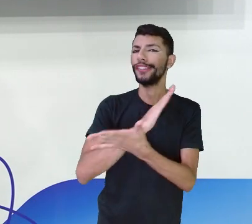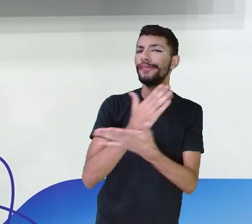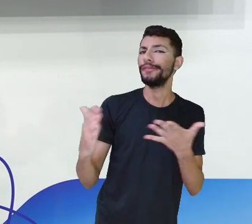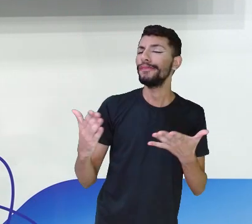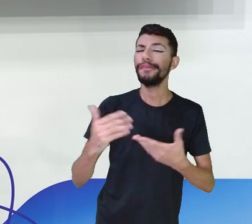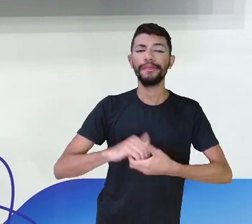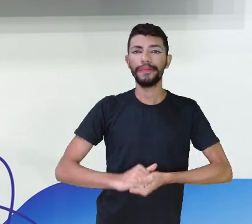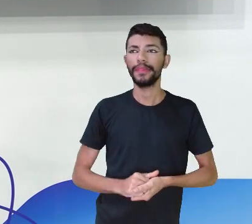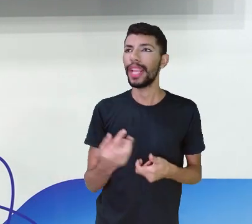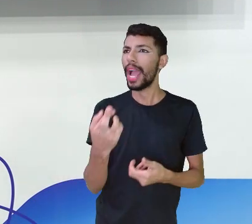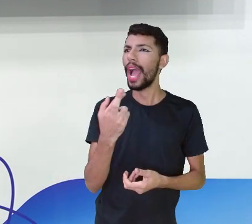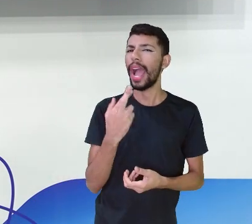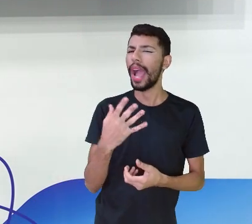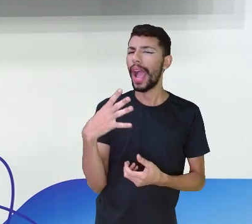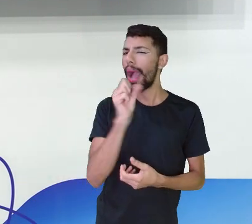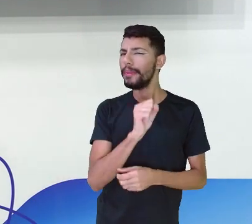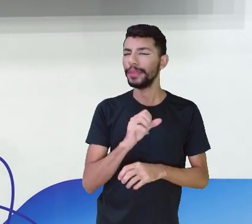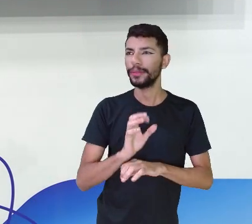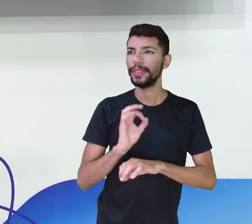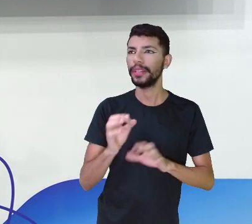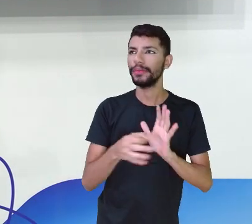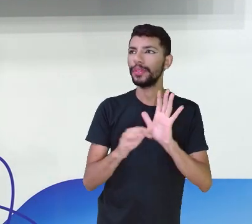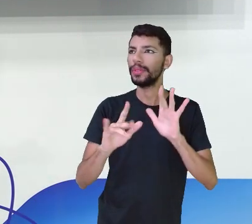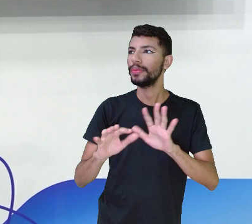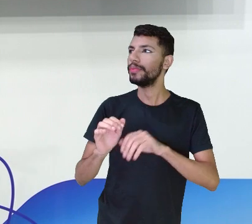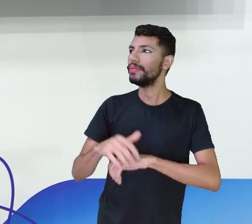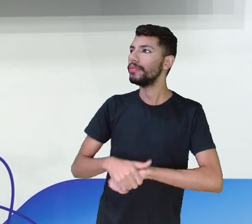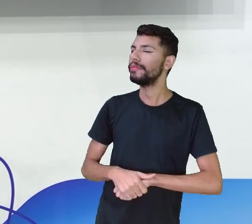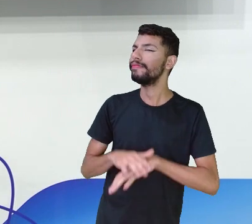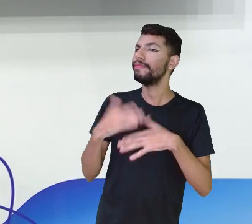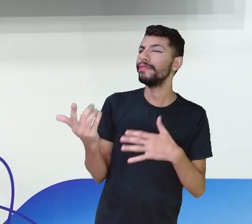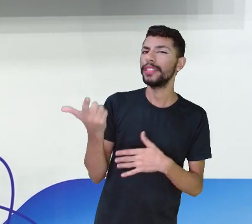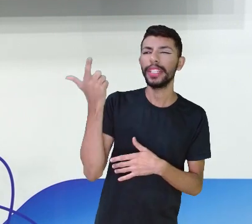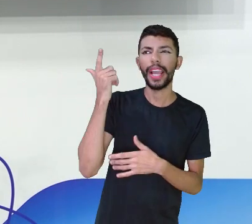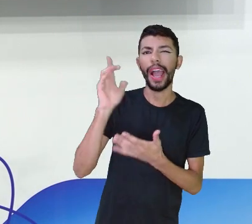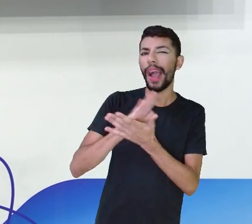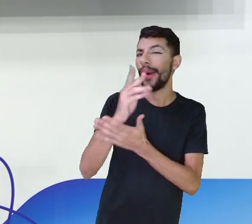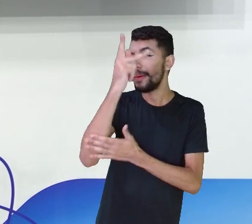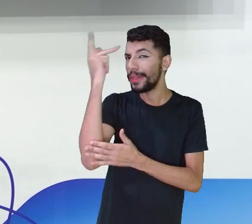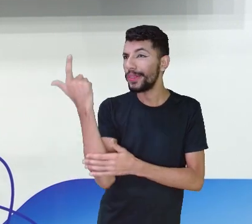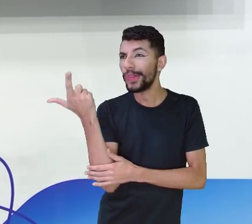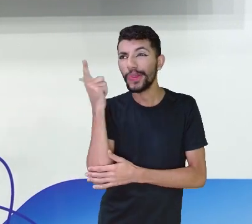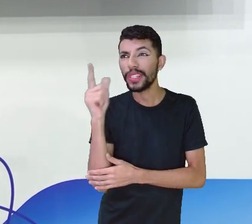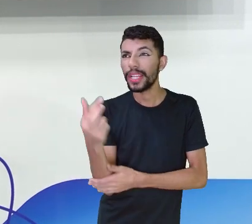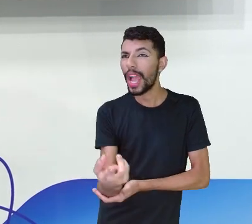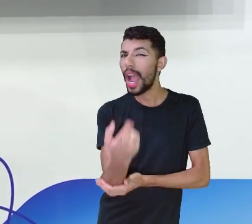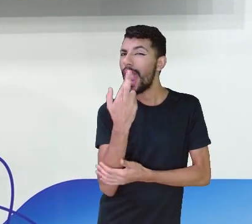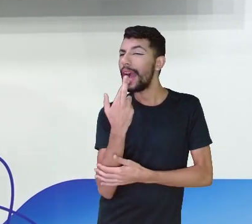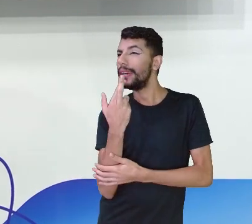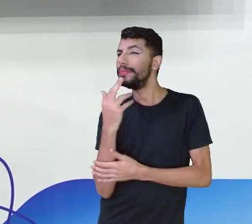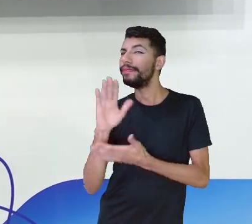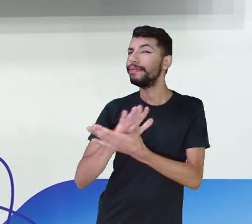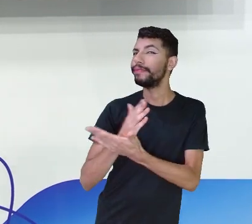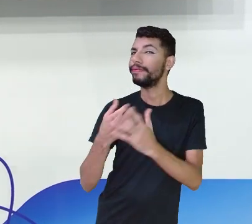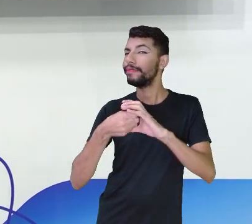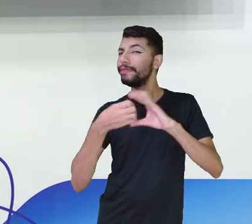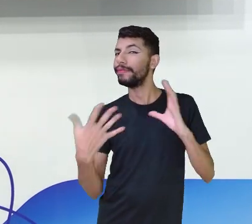região Nordeste, rapidinho aí no chat. Será que alguém vai me dizer alguma